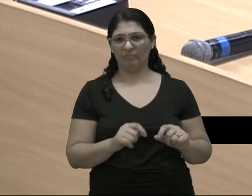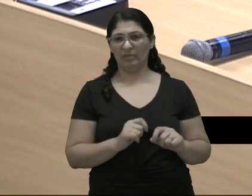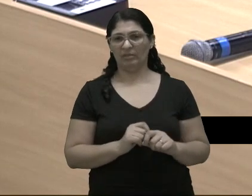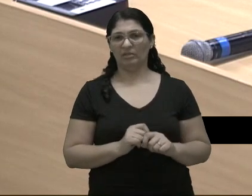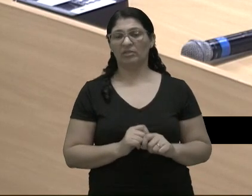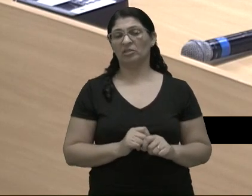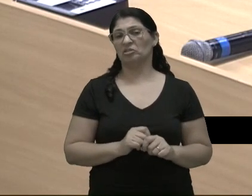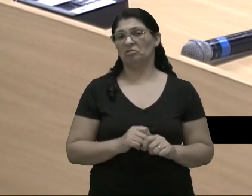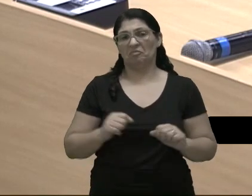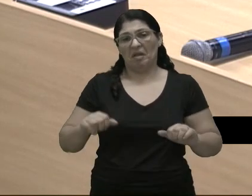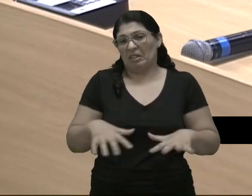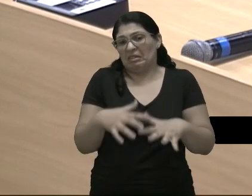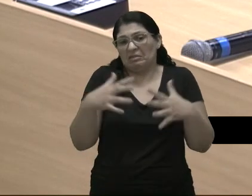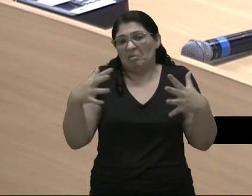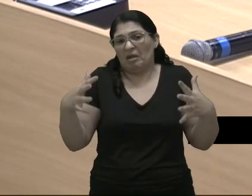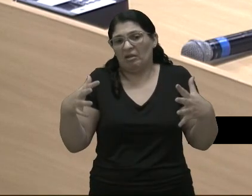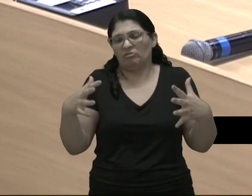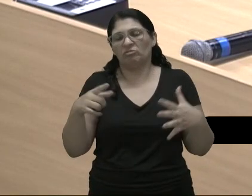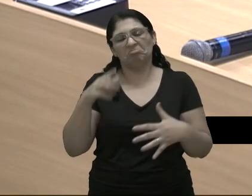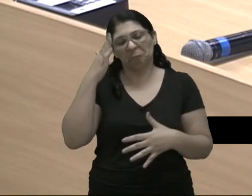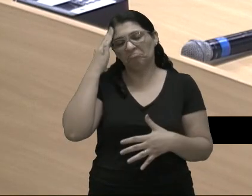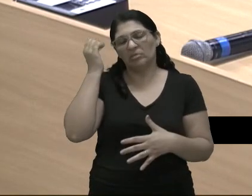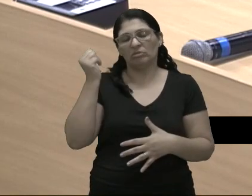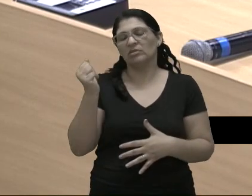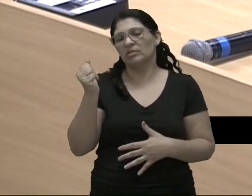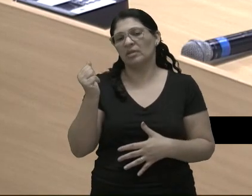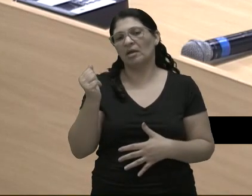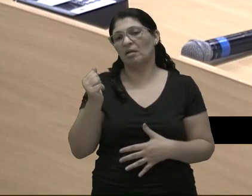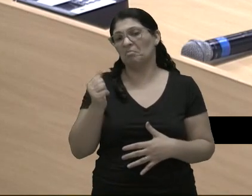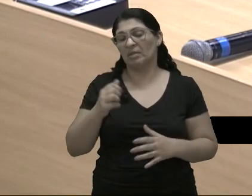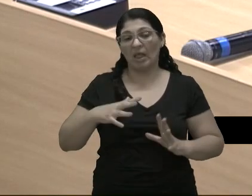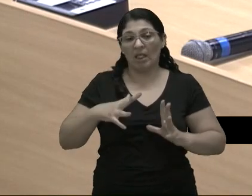processo é transparente, o senhor sabe disso. Todo mundo tem